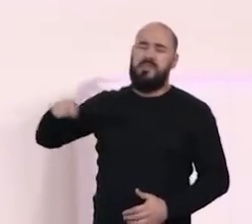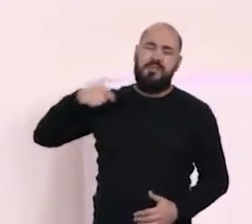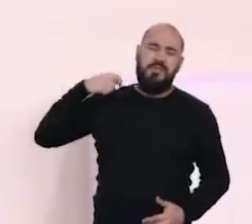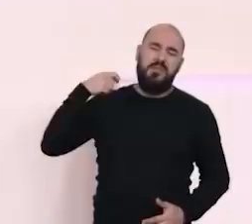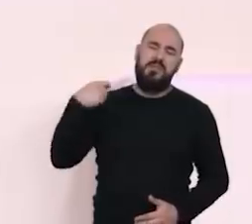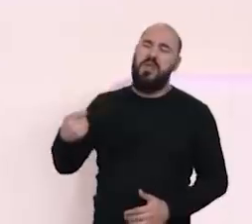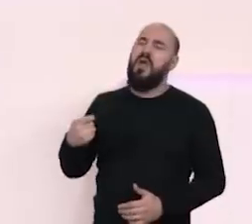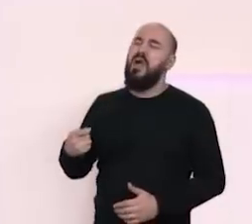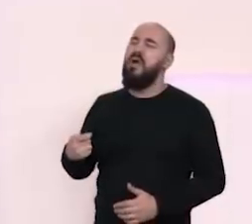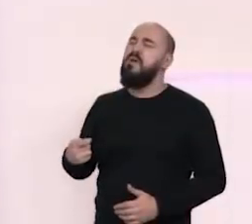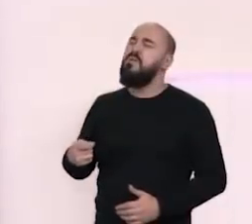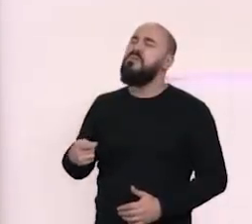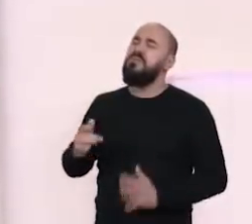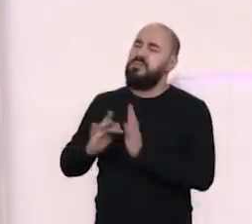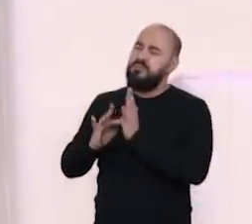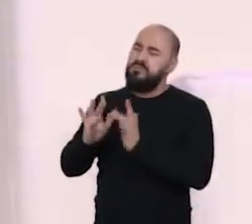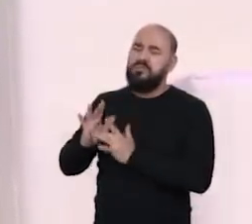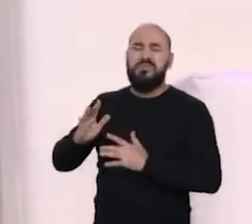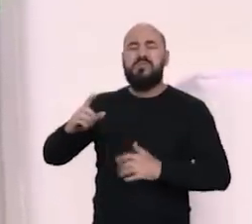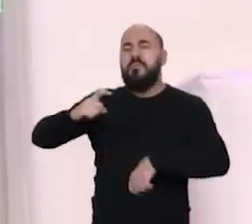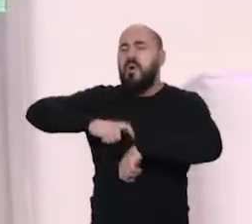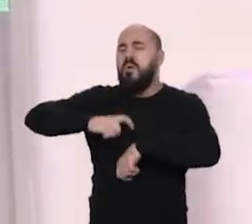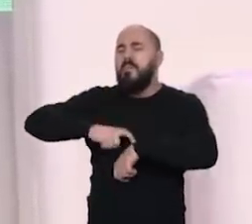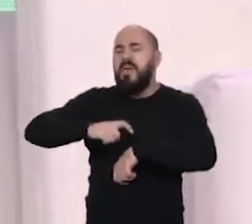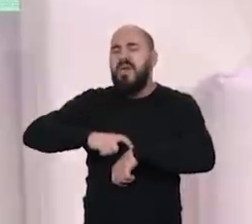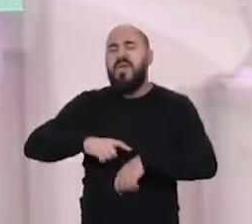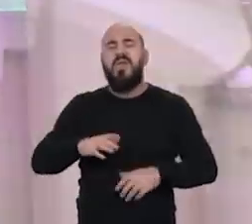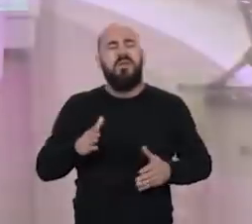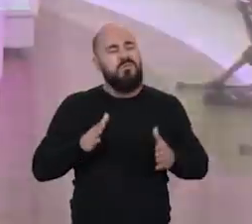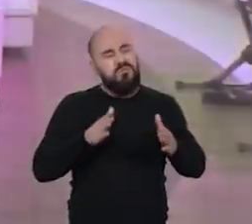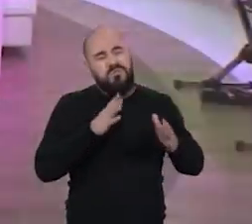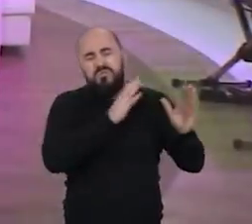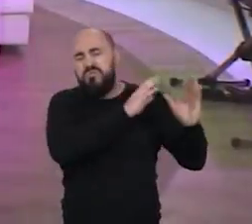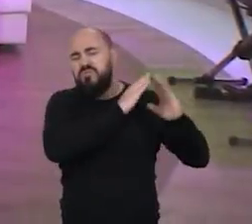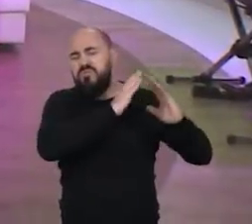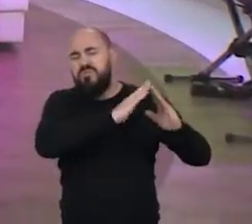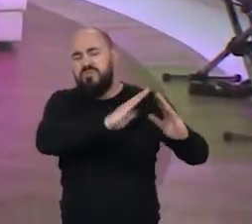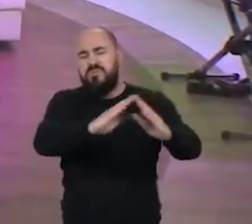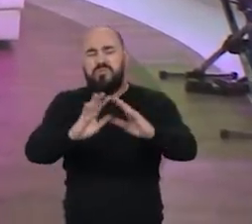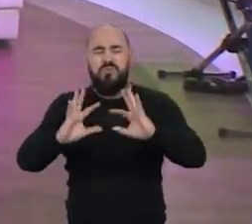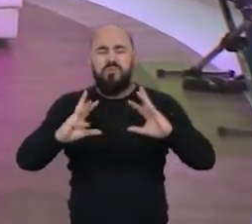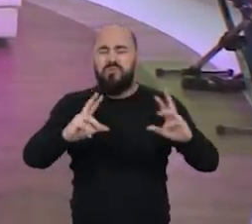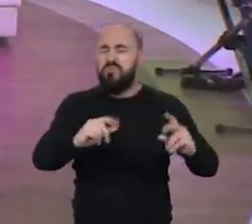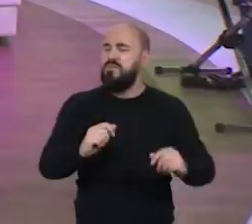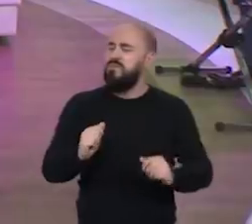neste momento, em todas as casas, em nome de Jesus. Amém.